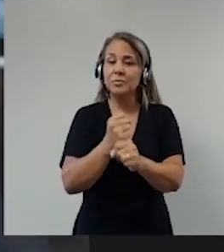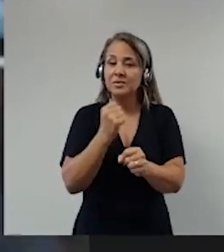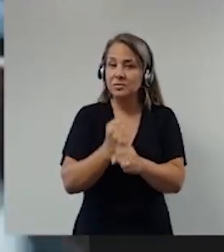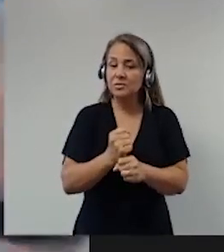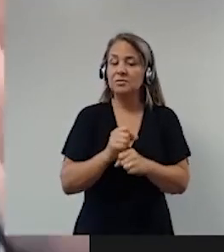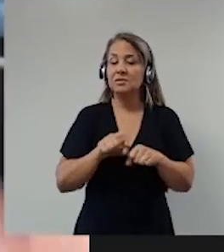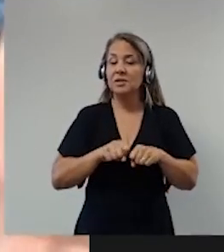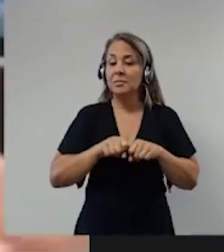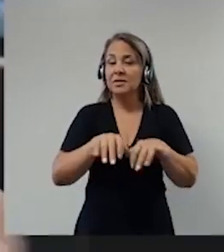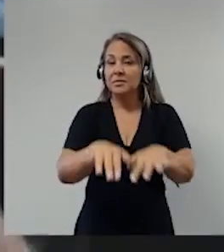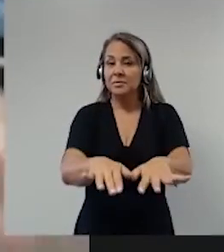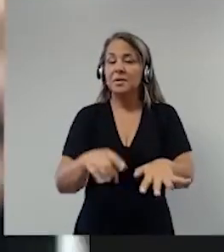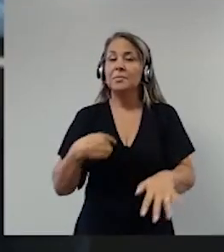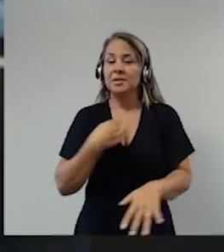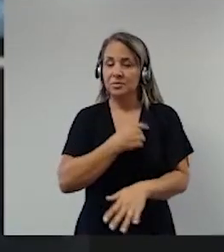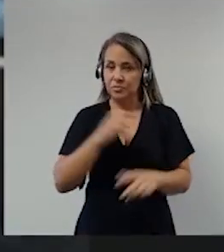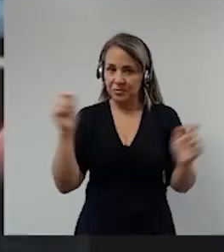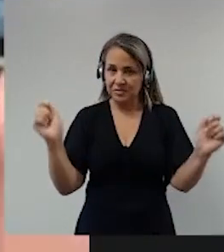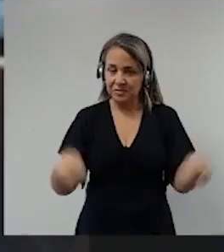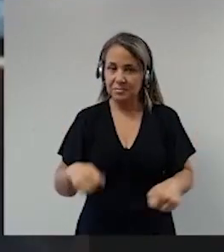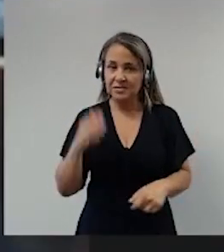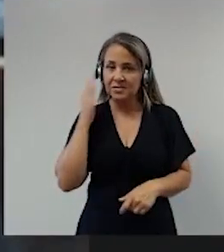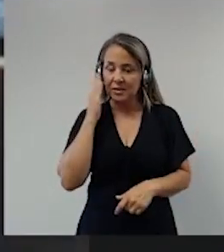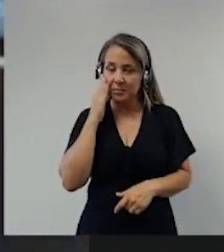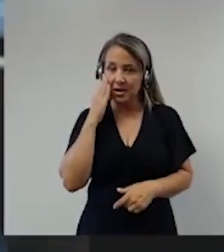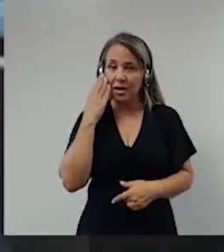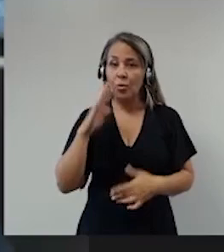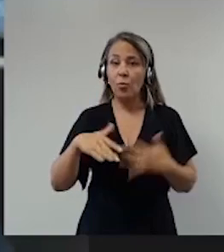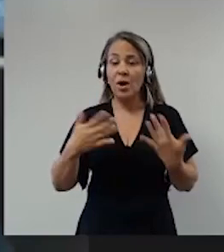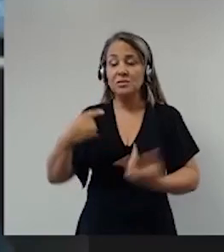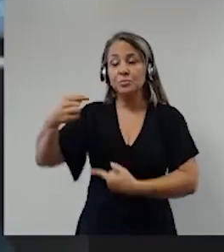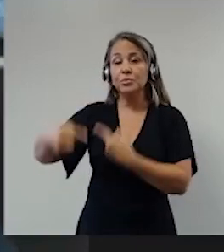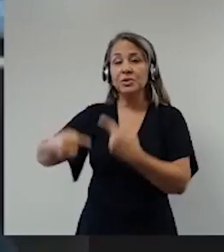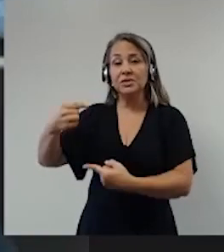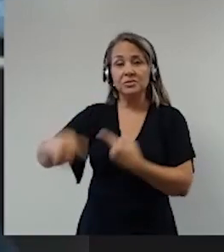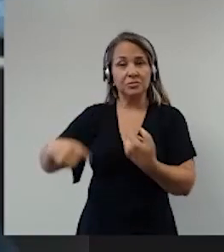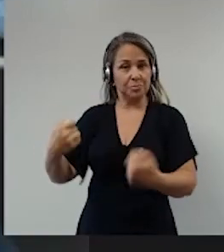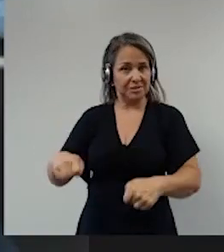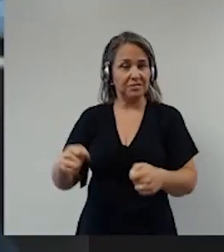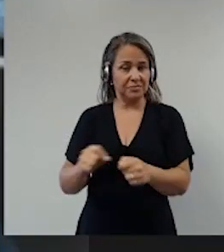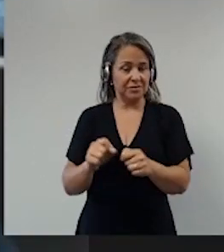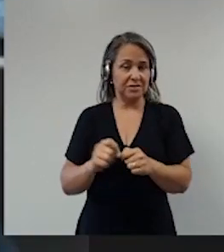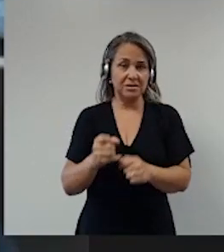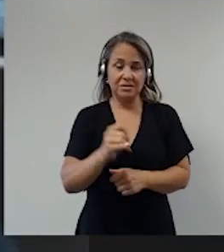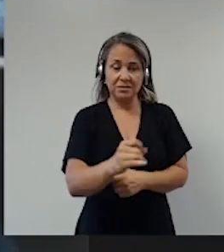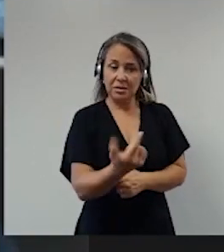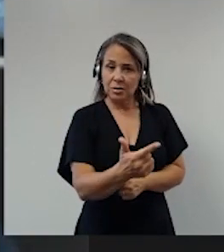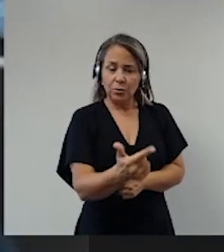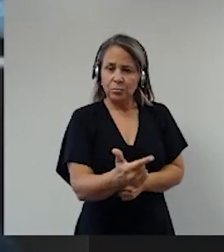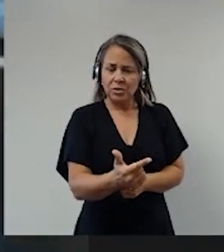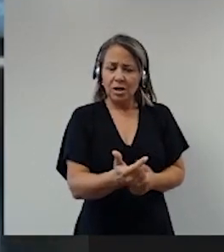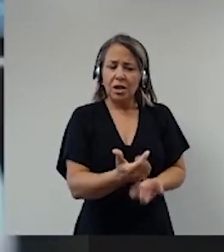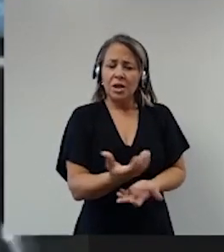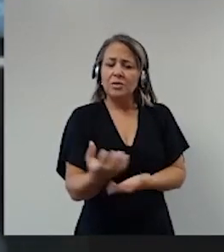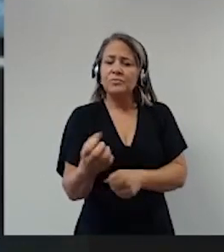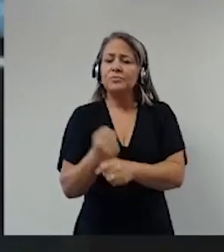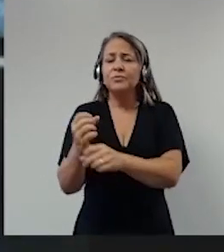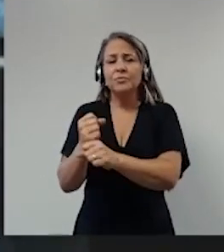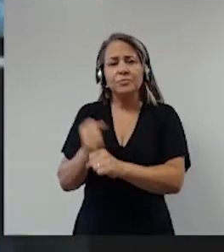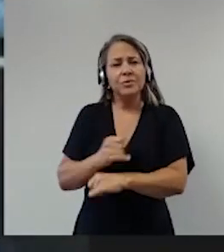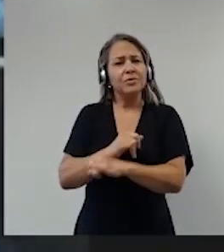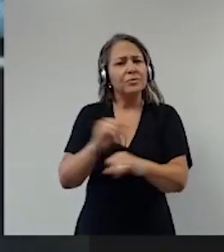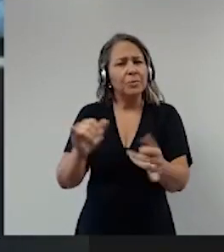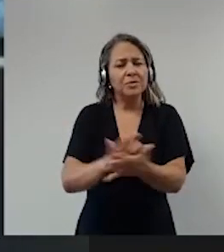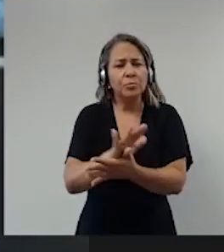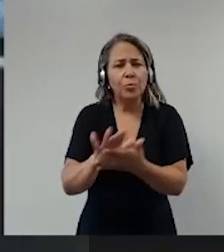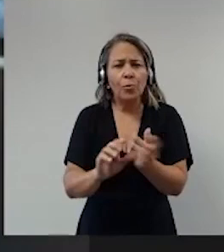que a gente possa saber as políticas a serem adotadas, se a gente não tem elementos e informações